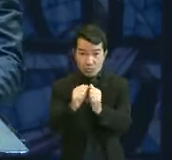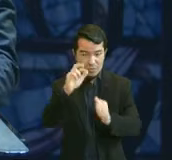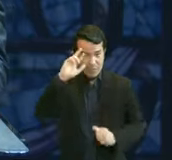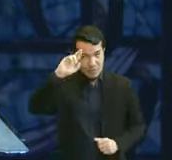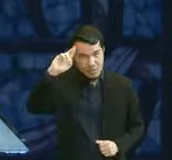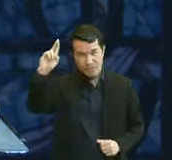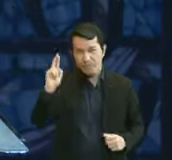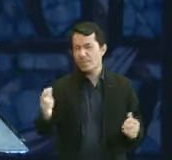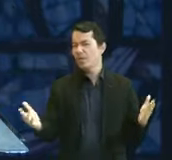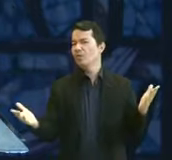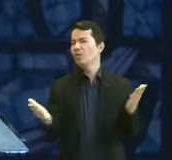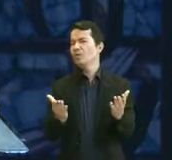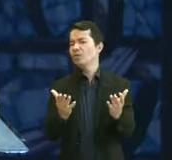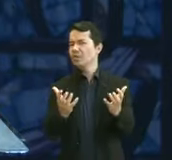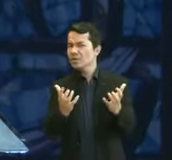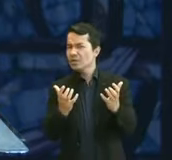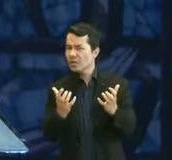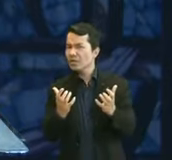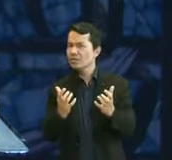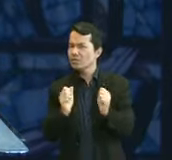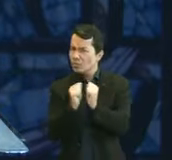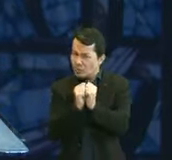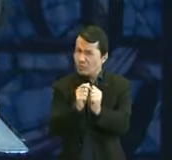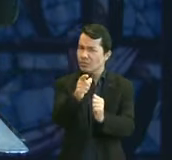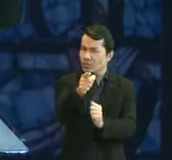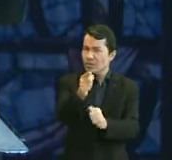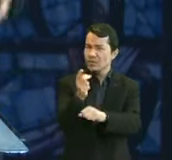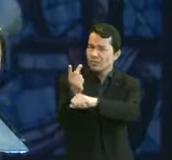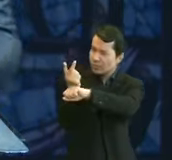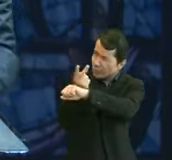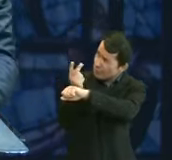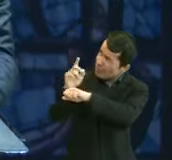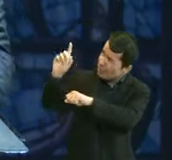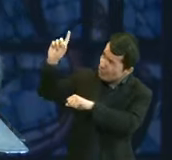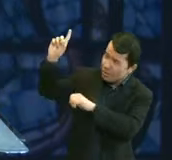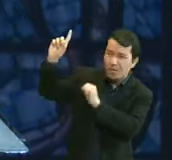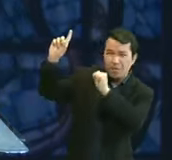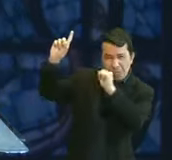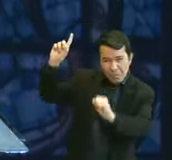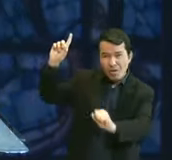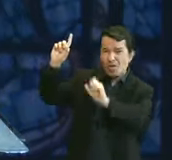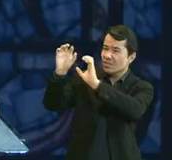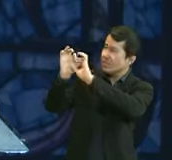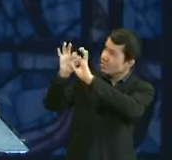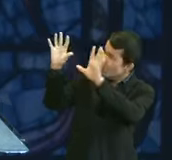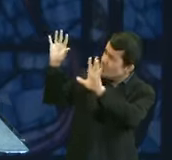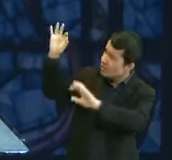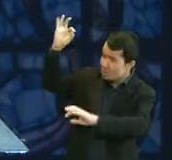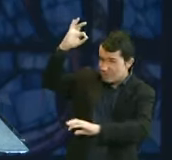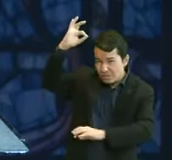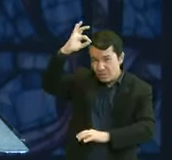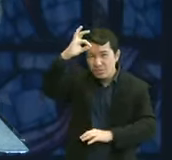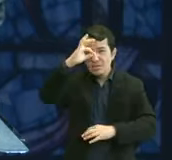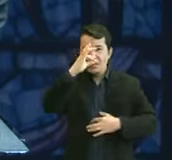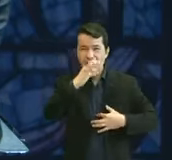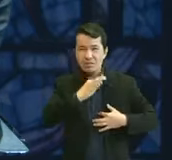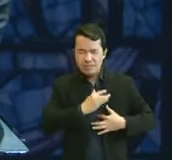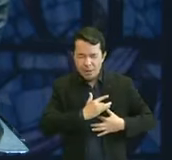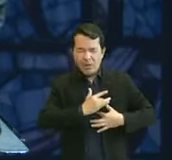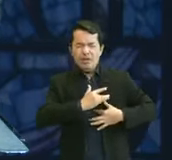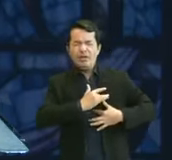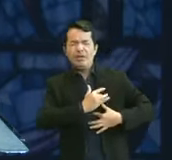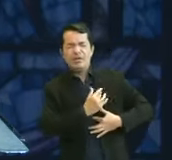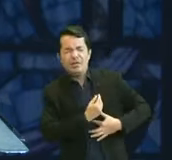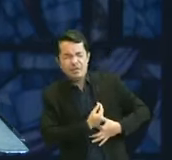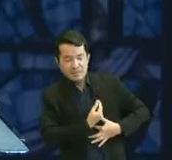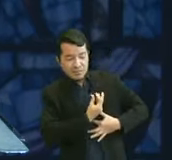queria buscar plenitude, abastecimento. Talvez os meus reservatórios